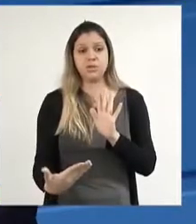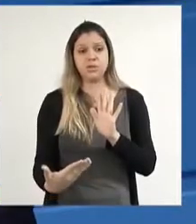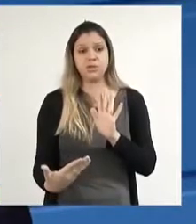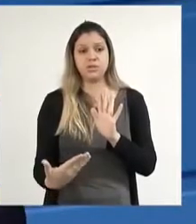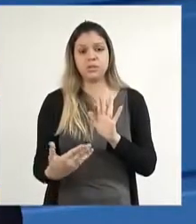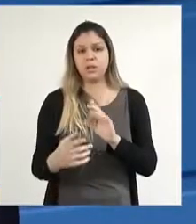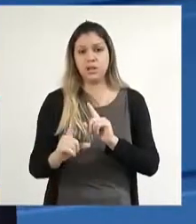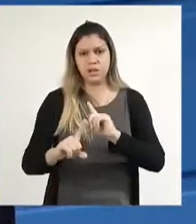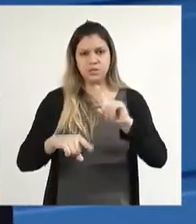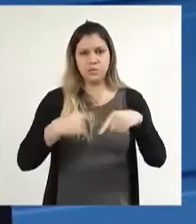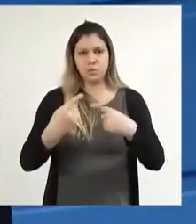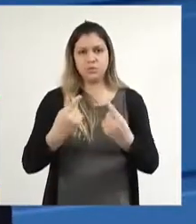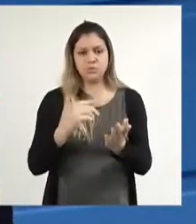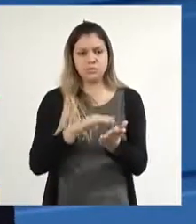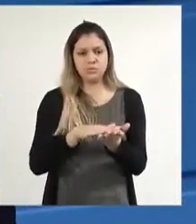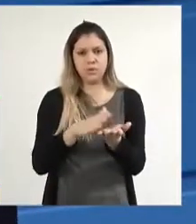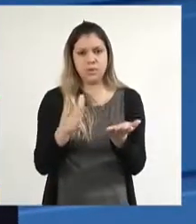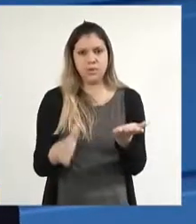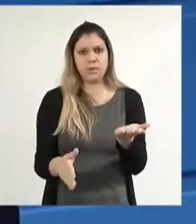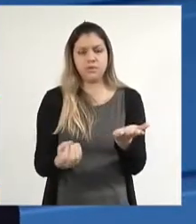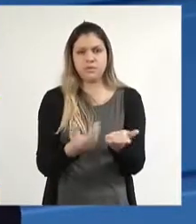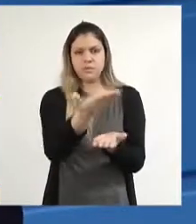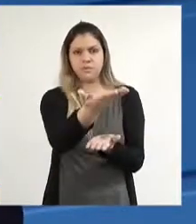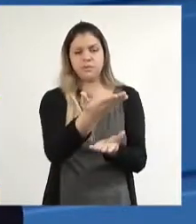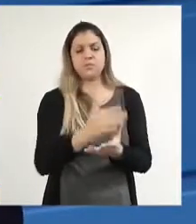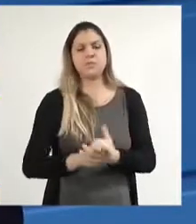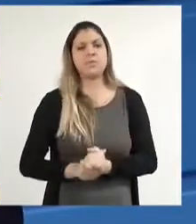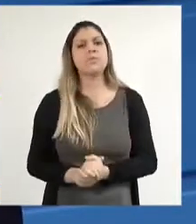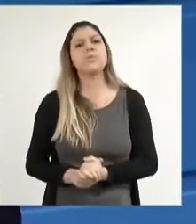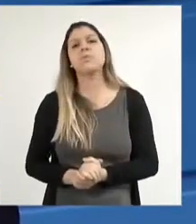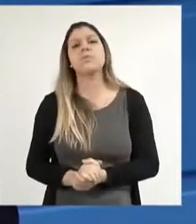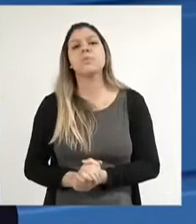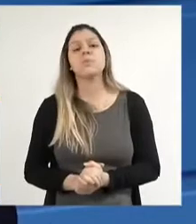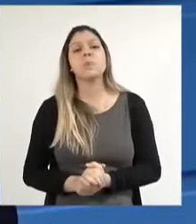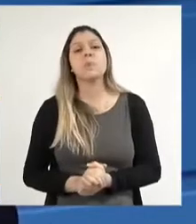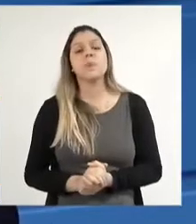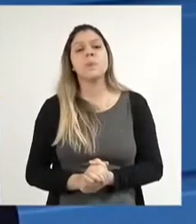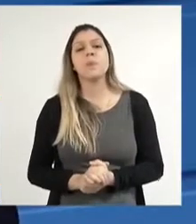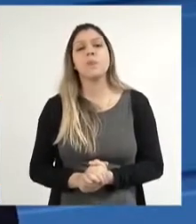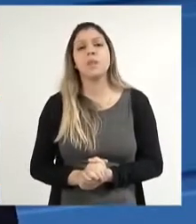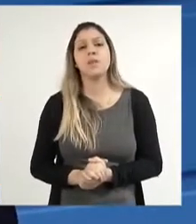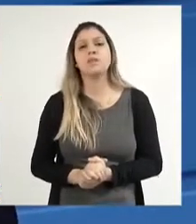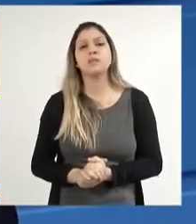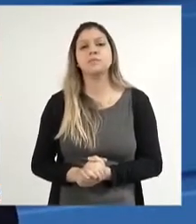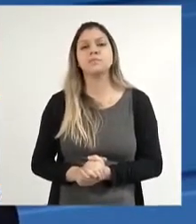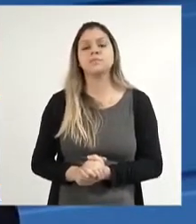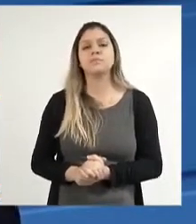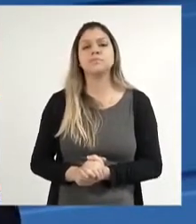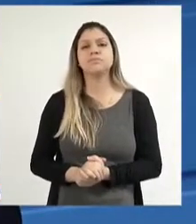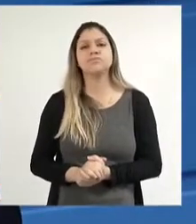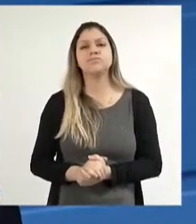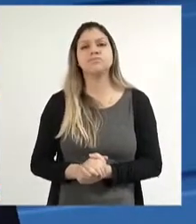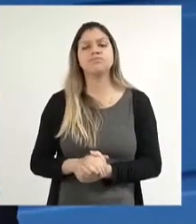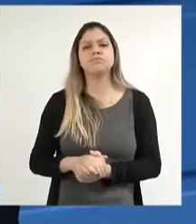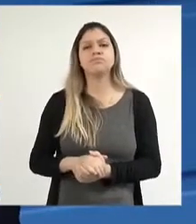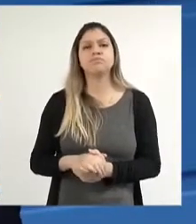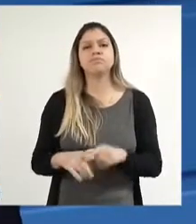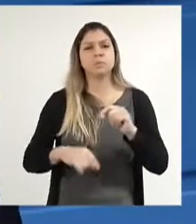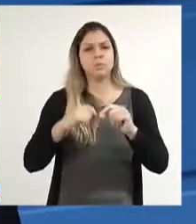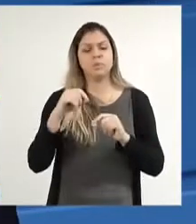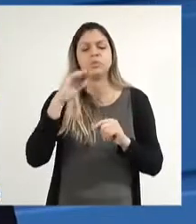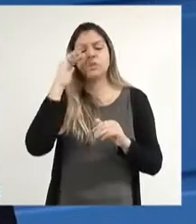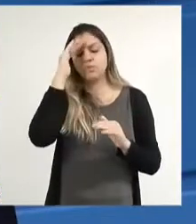colocar sobre a mesa. Primeira delas, após observadas disposições regimentais,